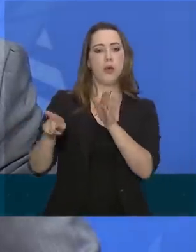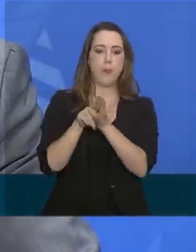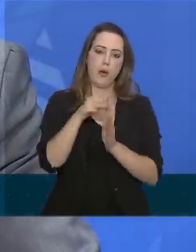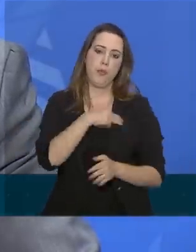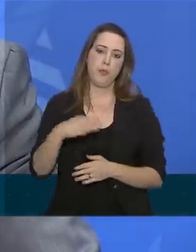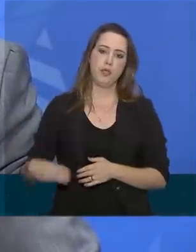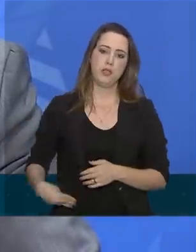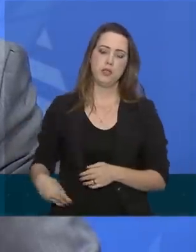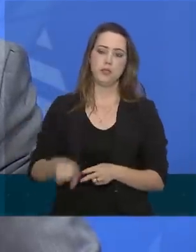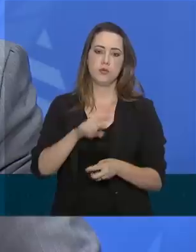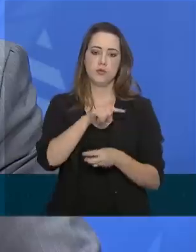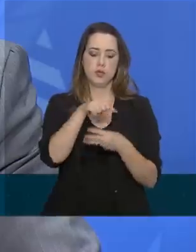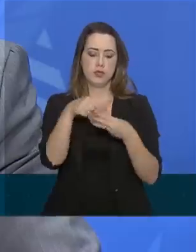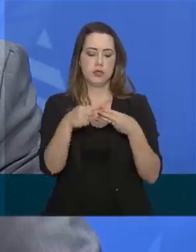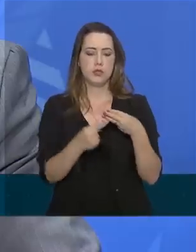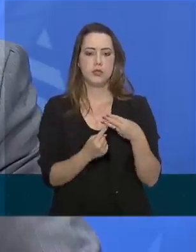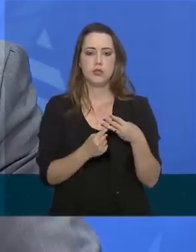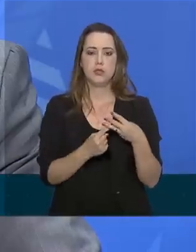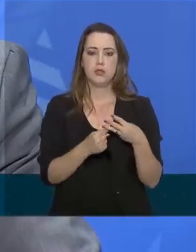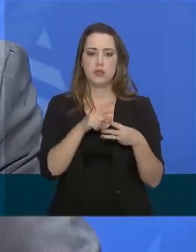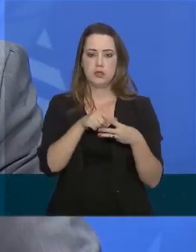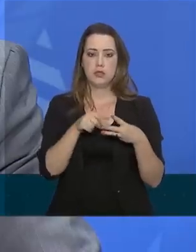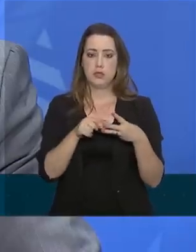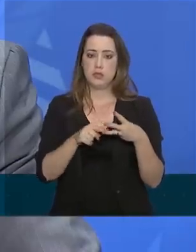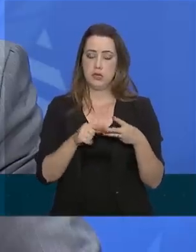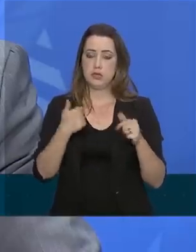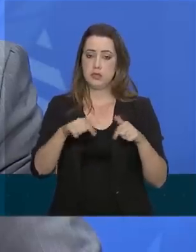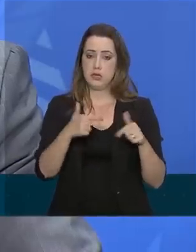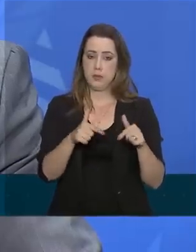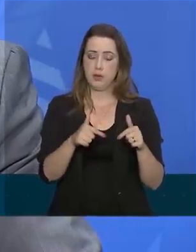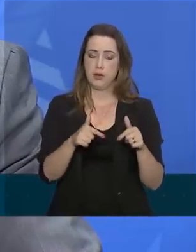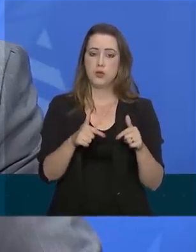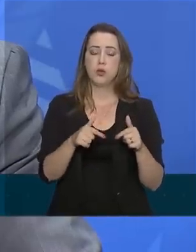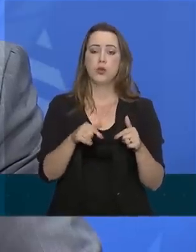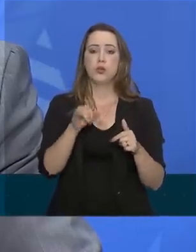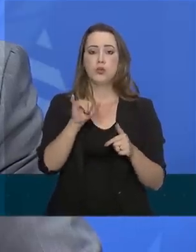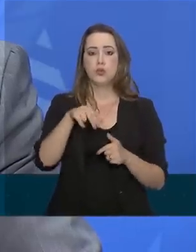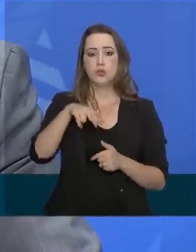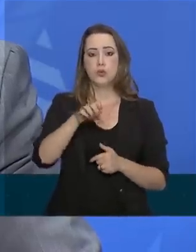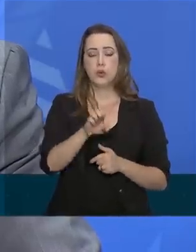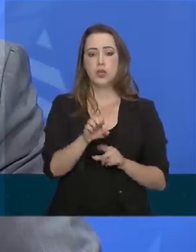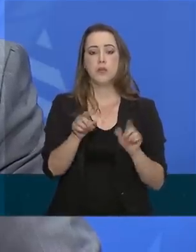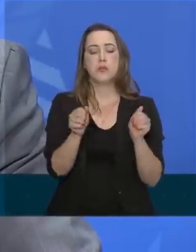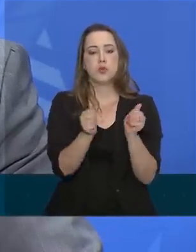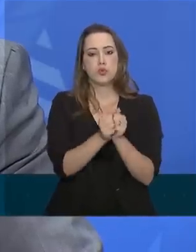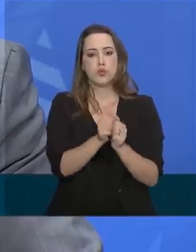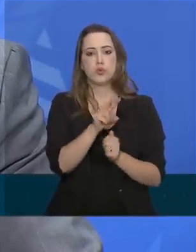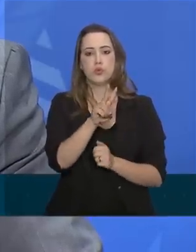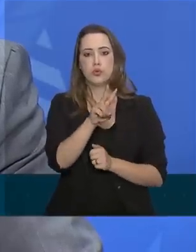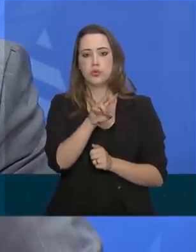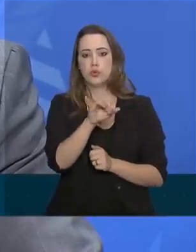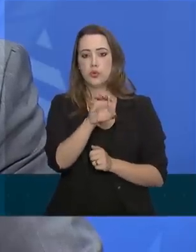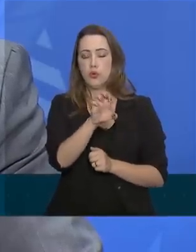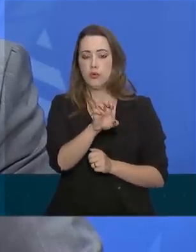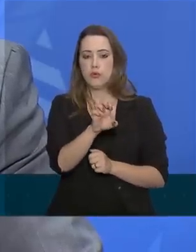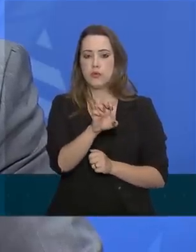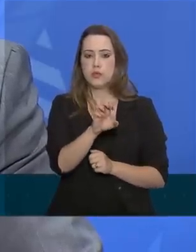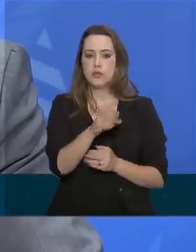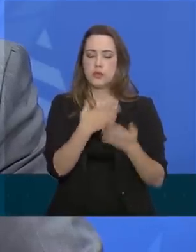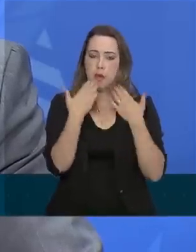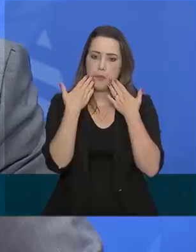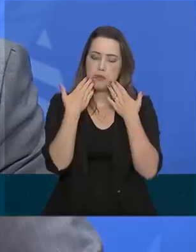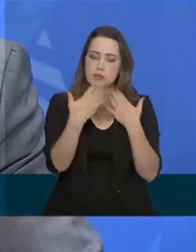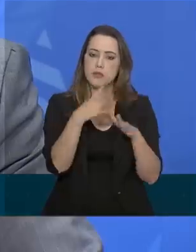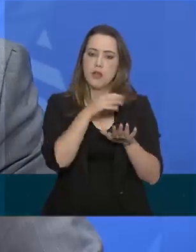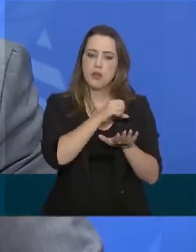é 33 funcionários do inpe dentre eles o seu vice é que prestaram todas as